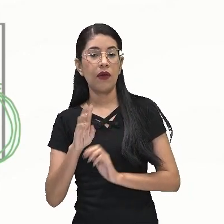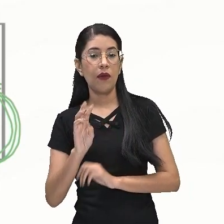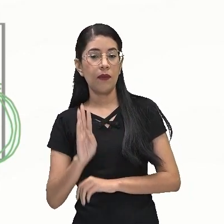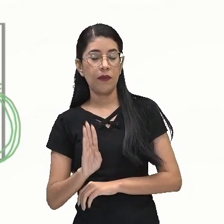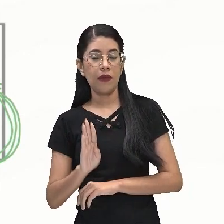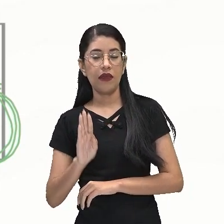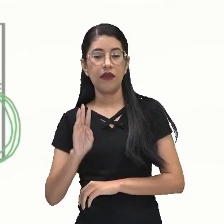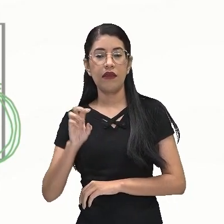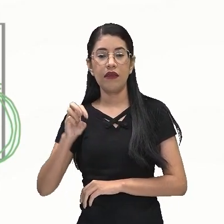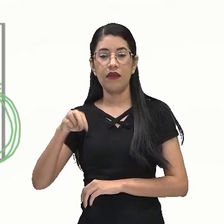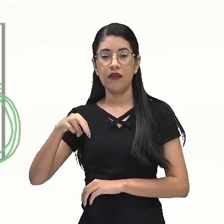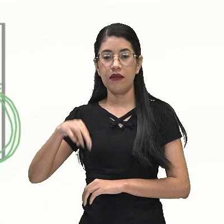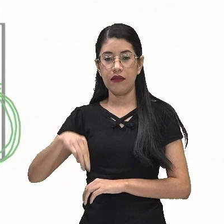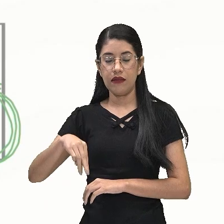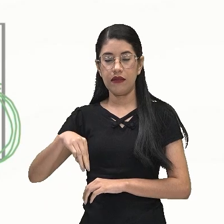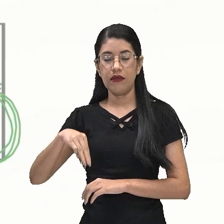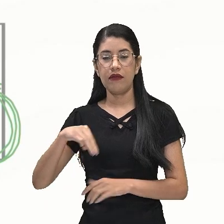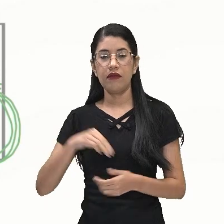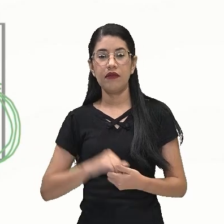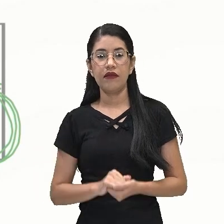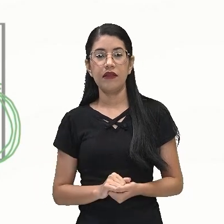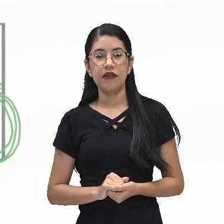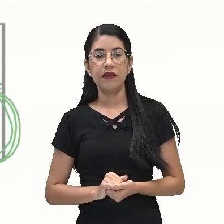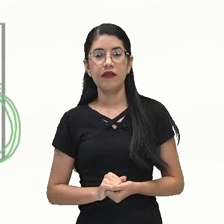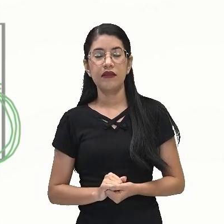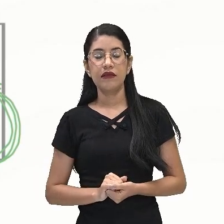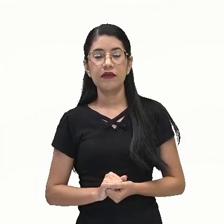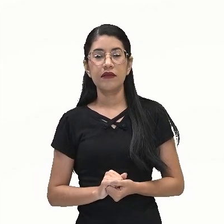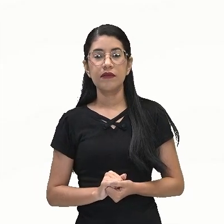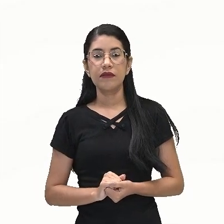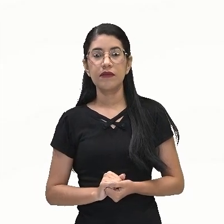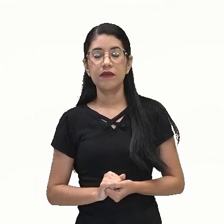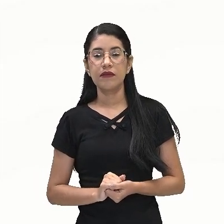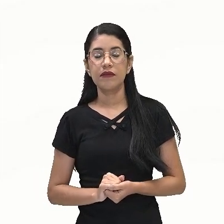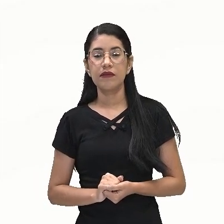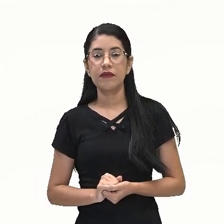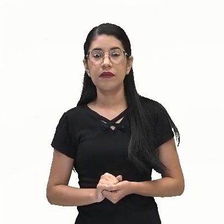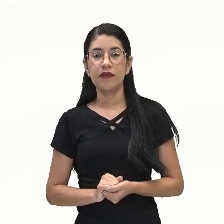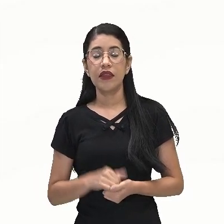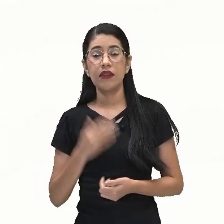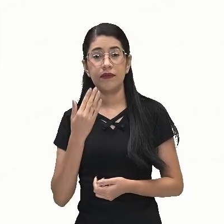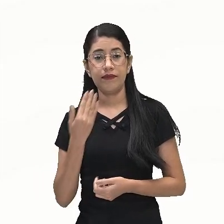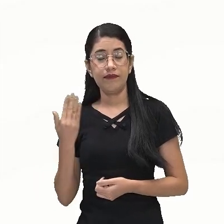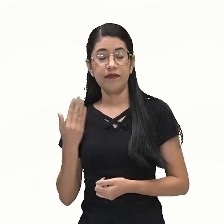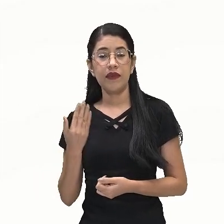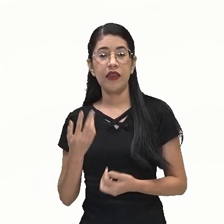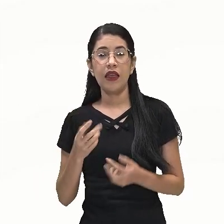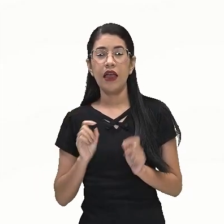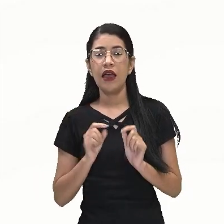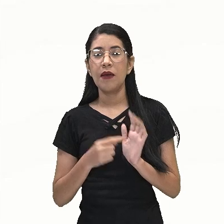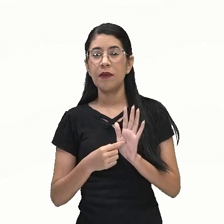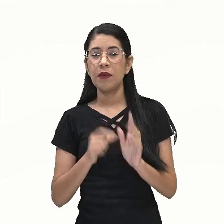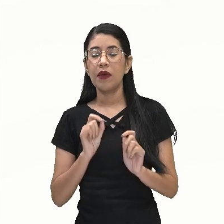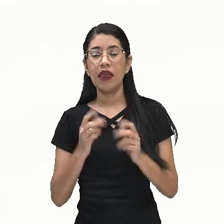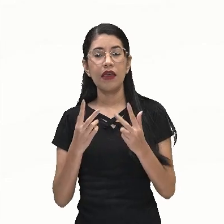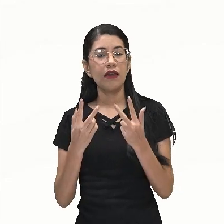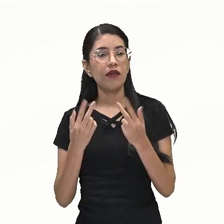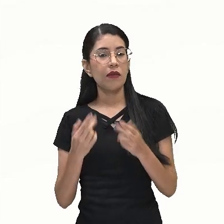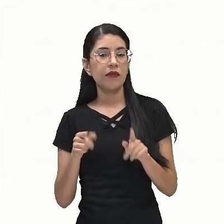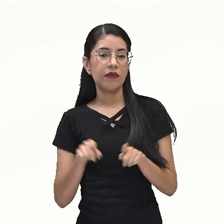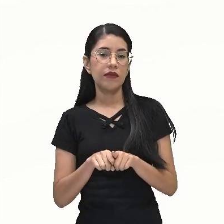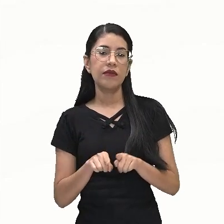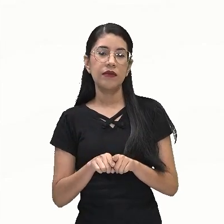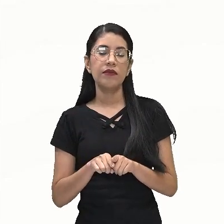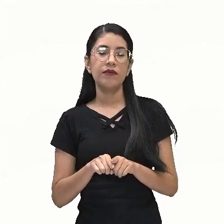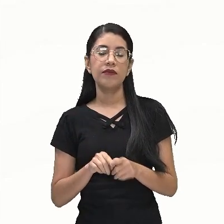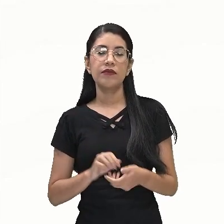BM. Tá bom? Então, aqui o que a gente está vendo é exatamente a mesma coisa.